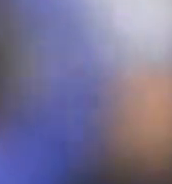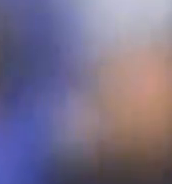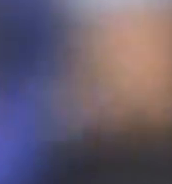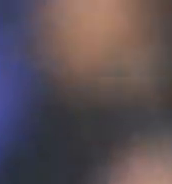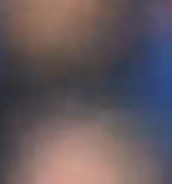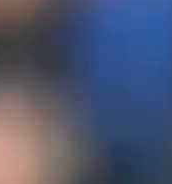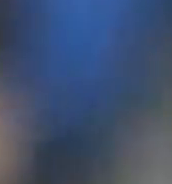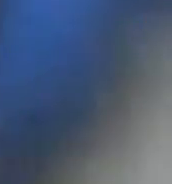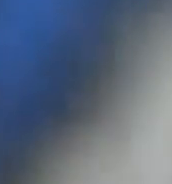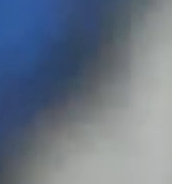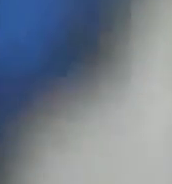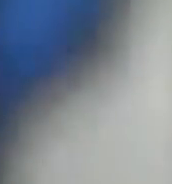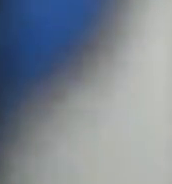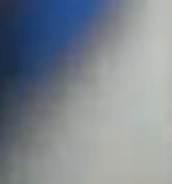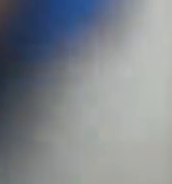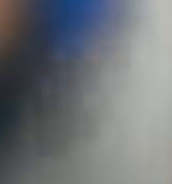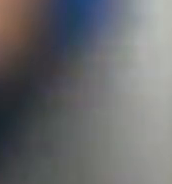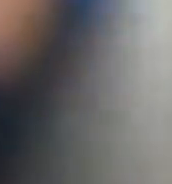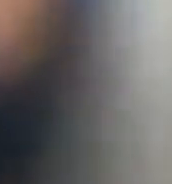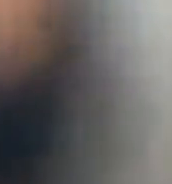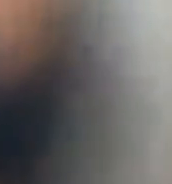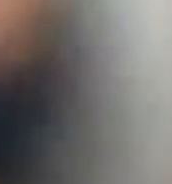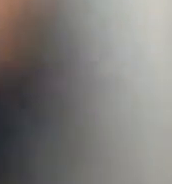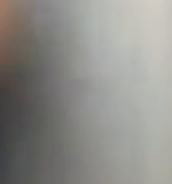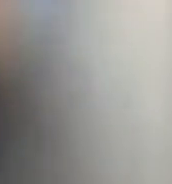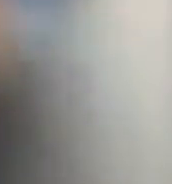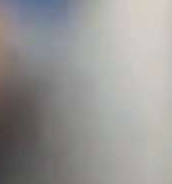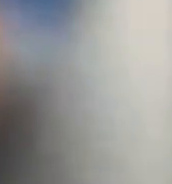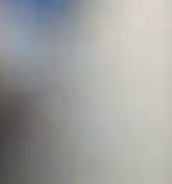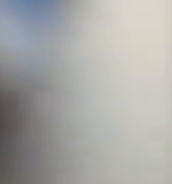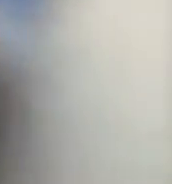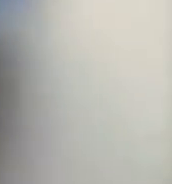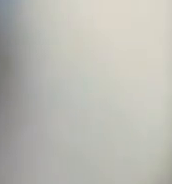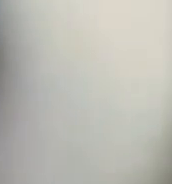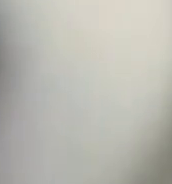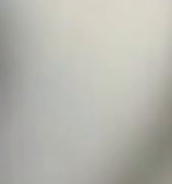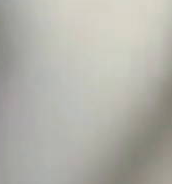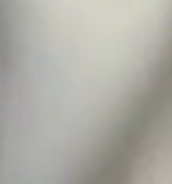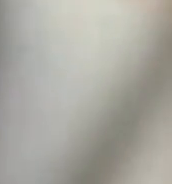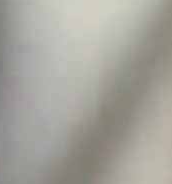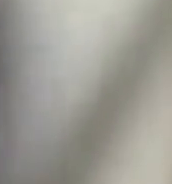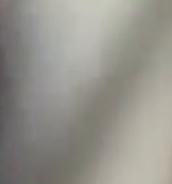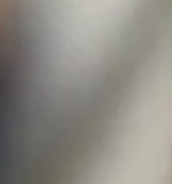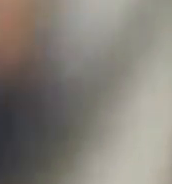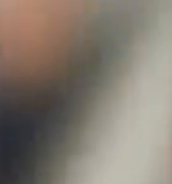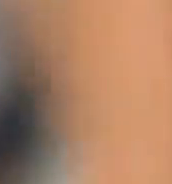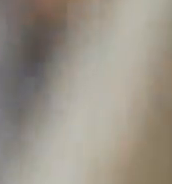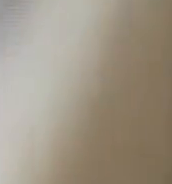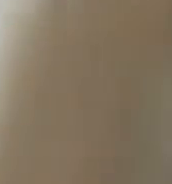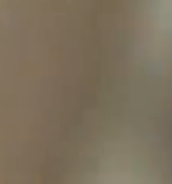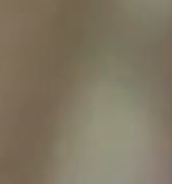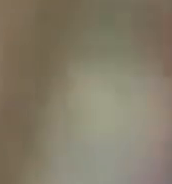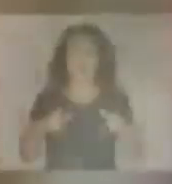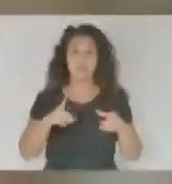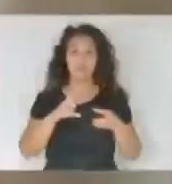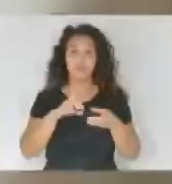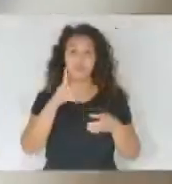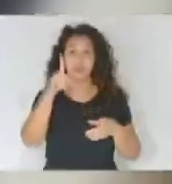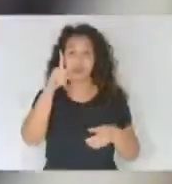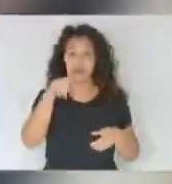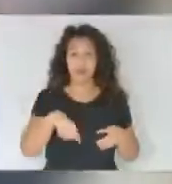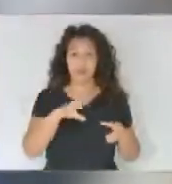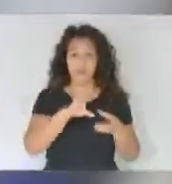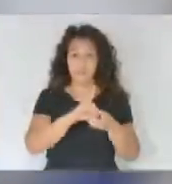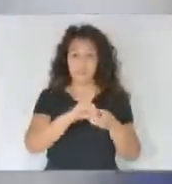Isso aí é na Assembleia Legislativa de São Paulo, onde os democratas estão